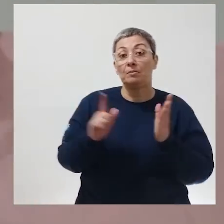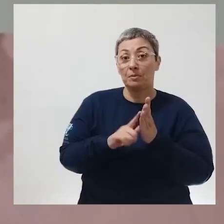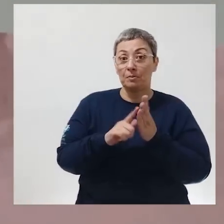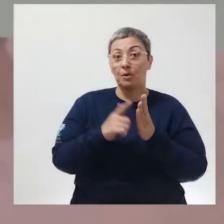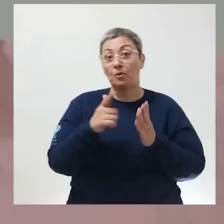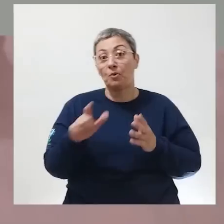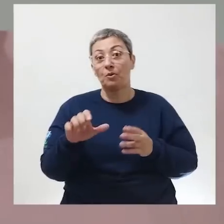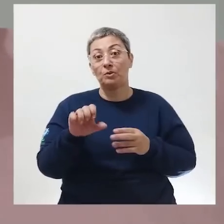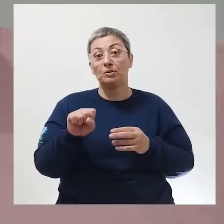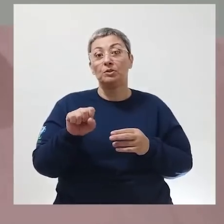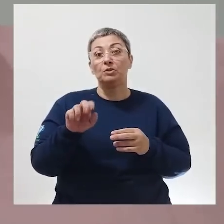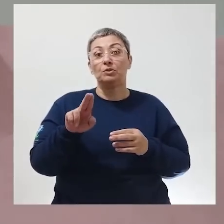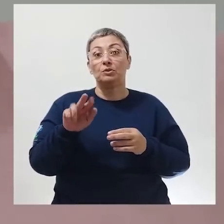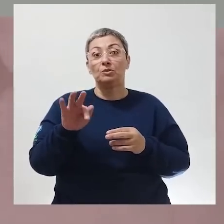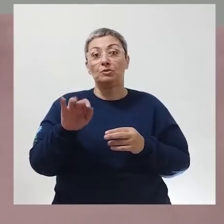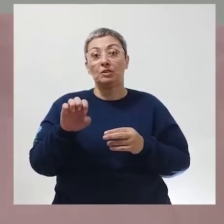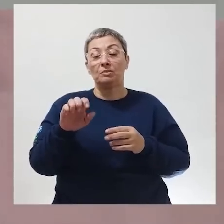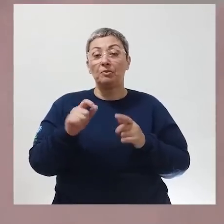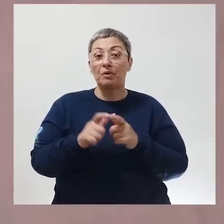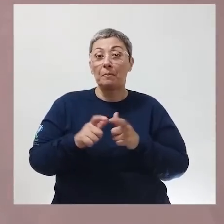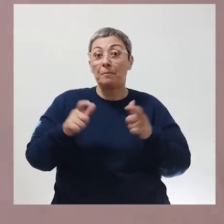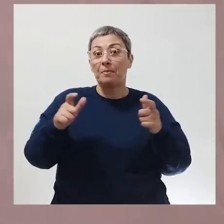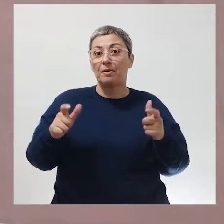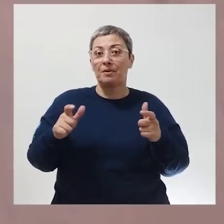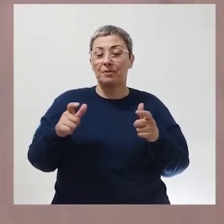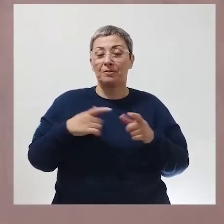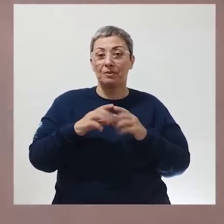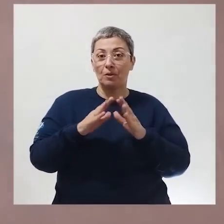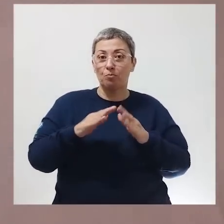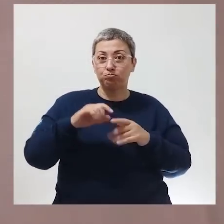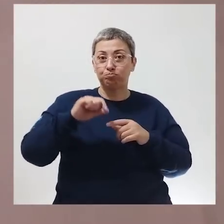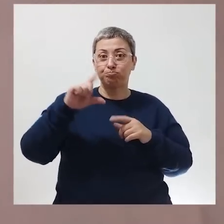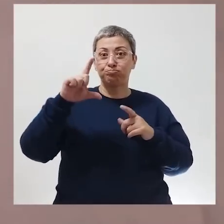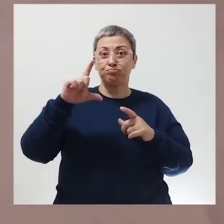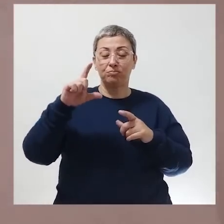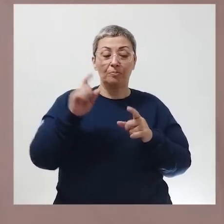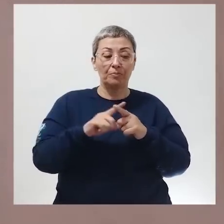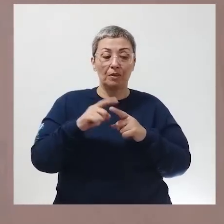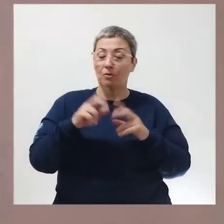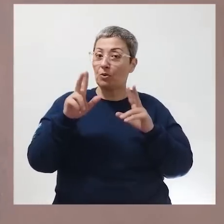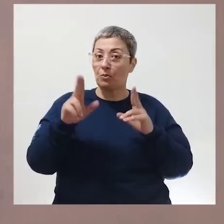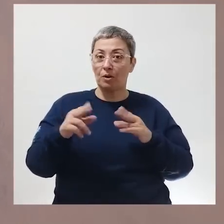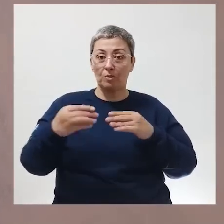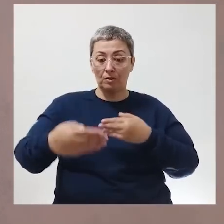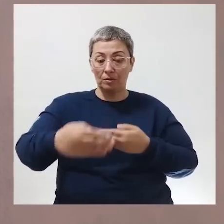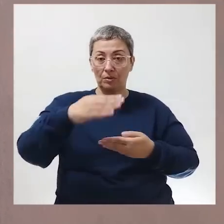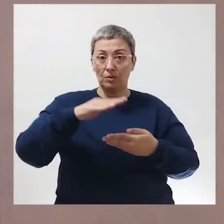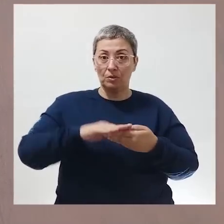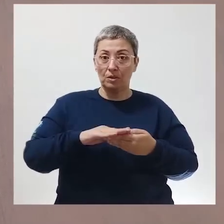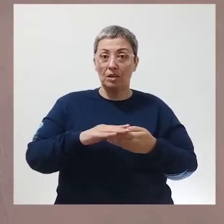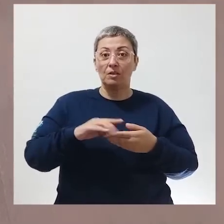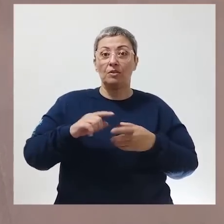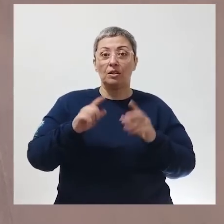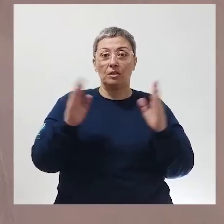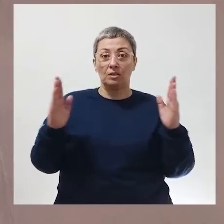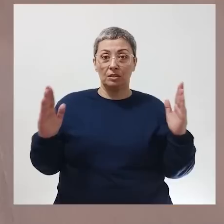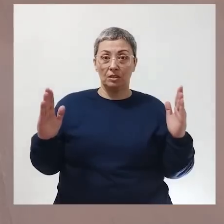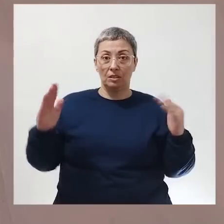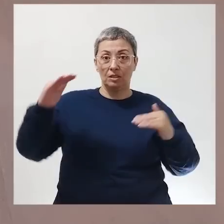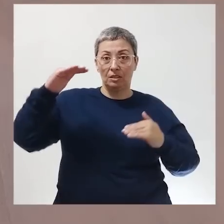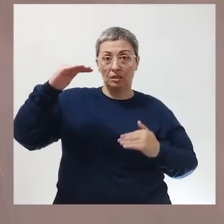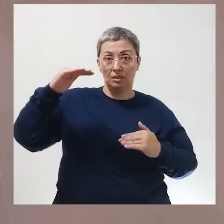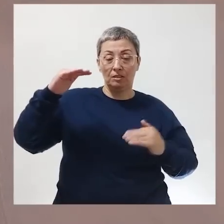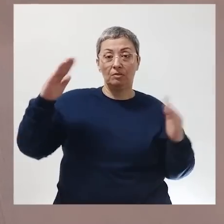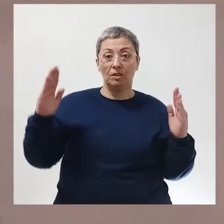de sulfite, ela vai ficar maiorzinha, que é o mesmo processo, olha. Vou ter que transformar essa folha